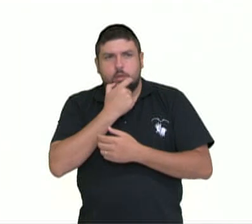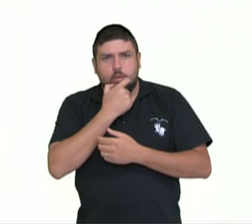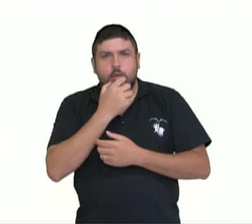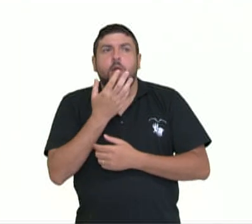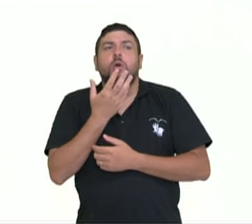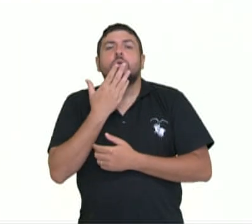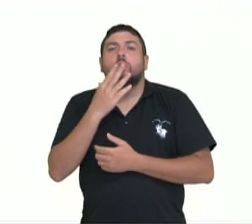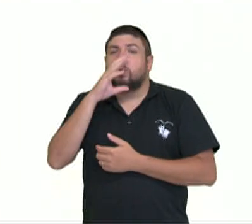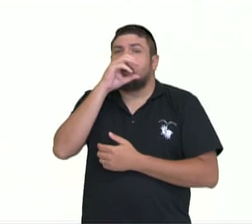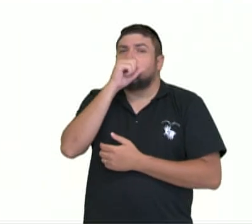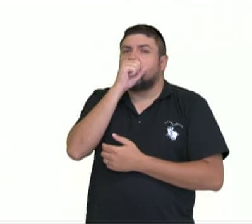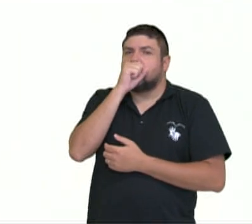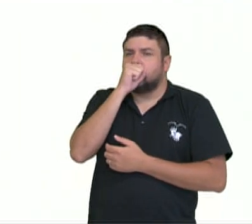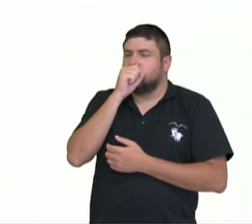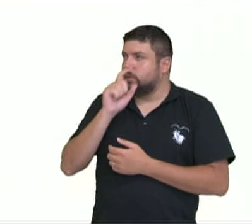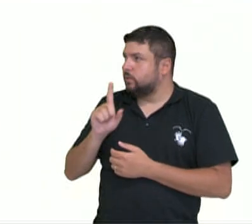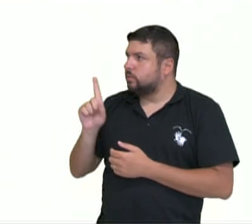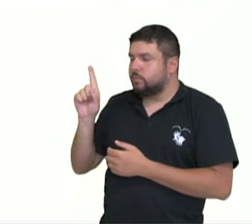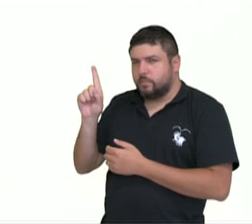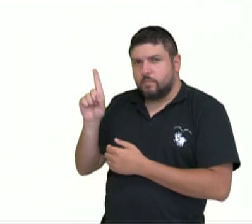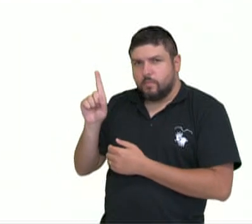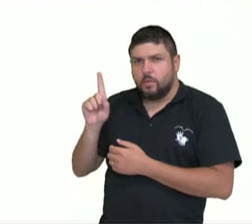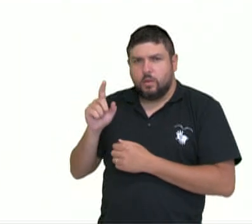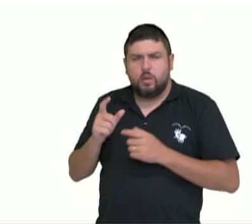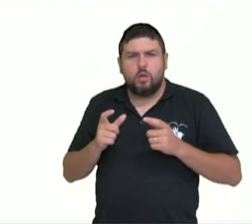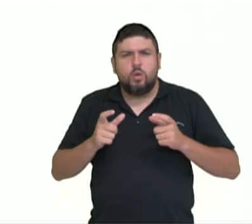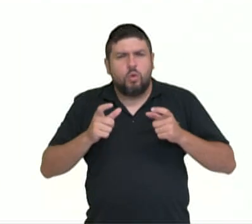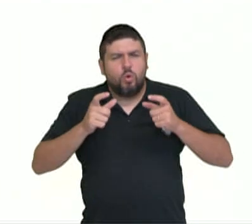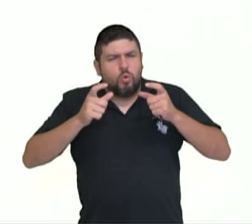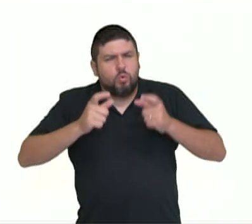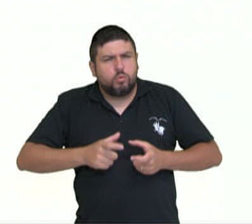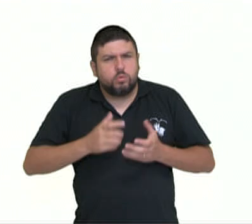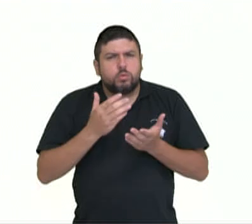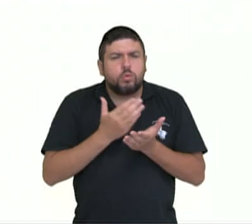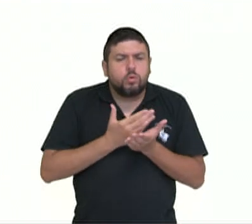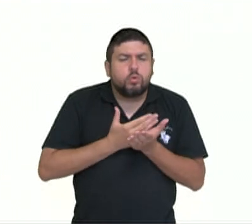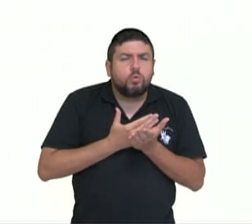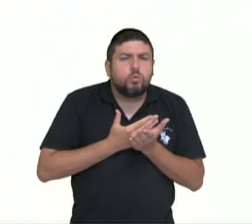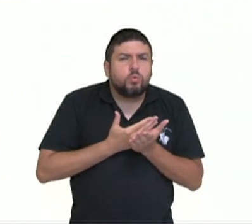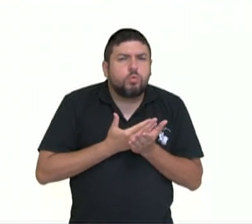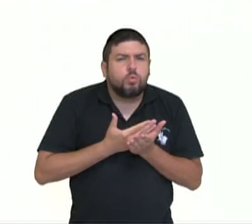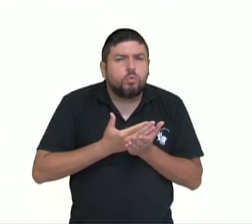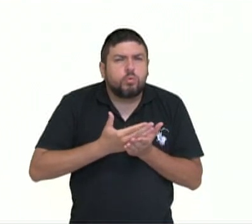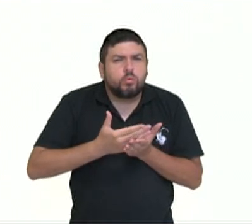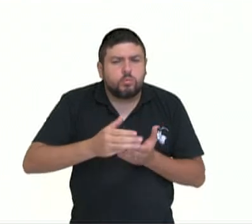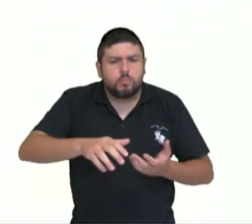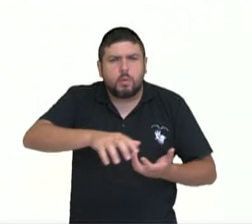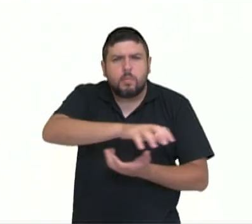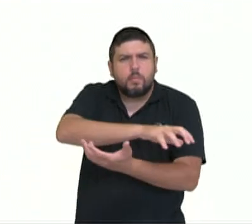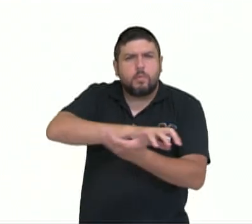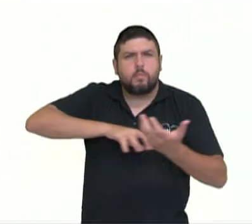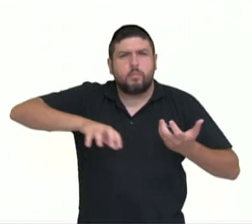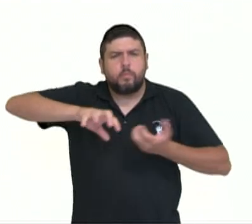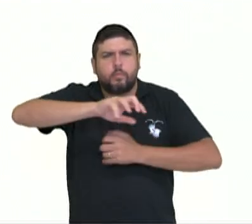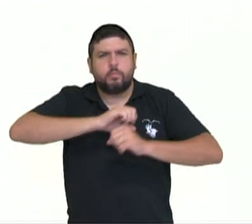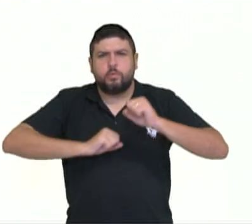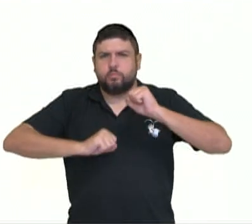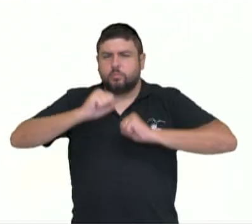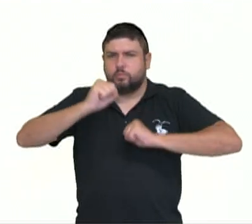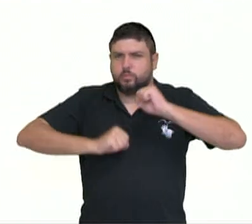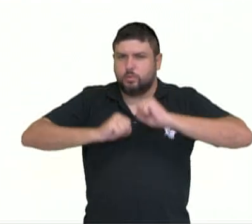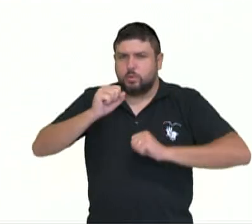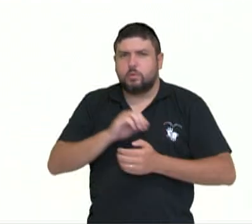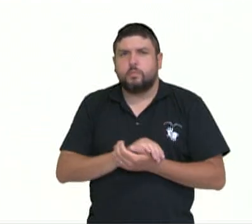laranja, para a gente ver em que local então se iniciou a Revolução Industrial no mundo.